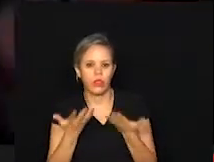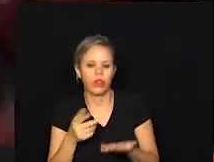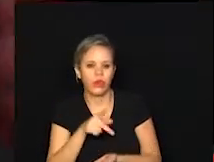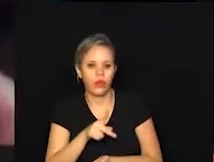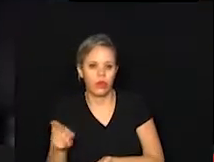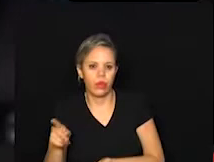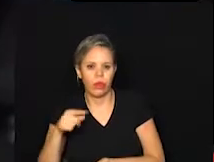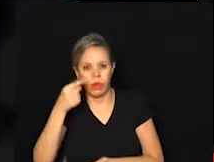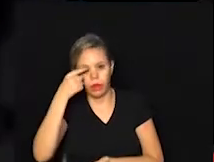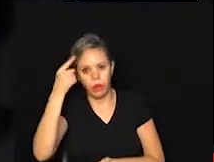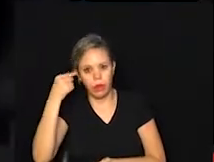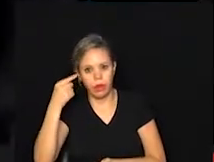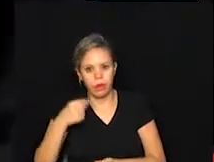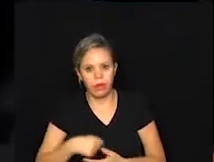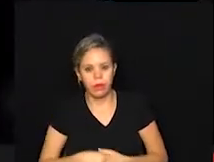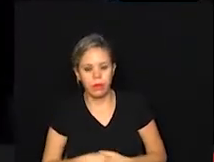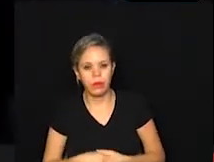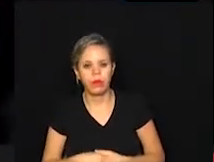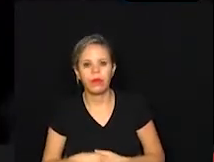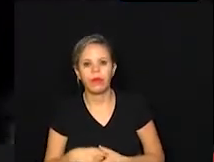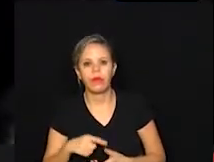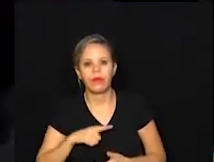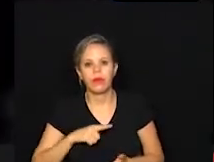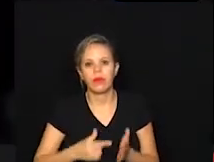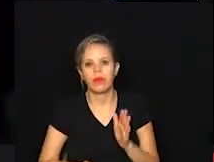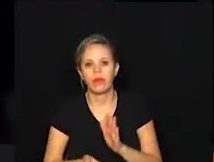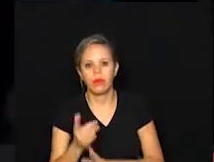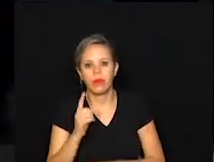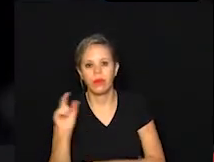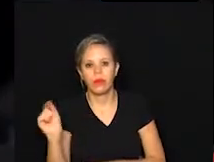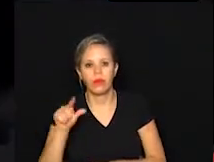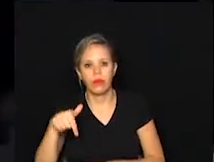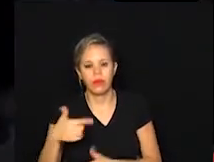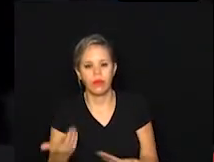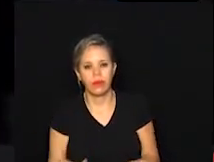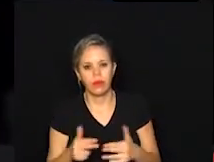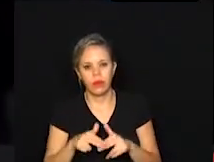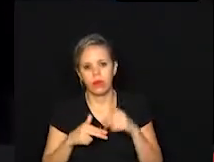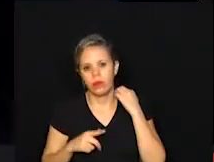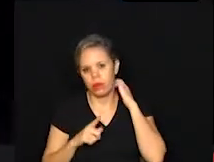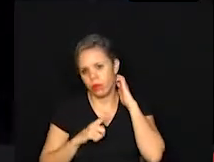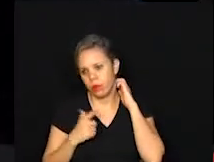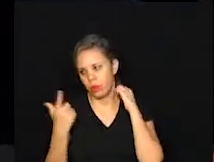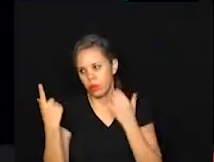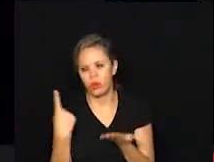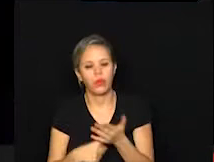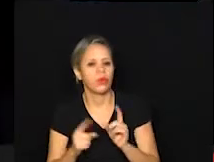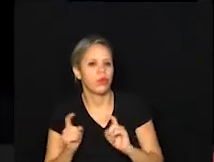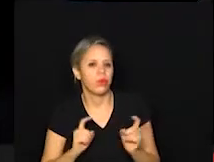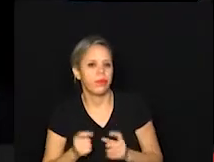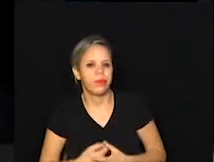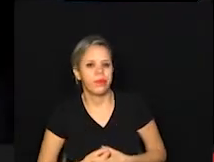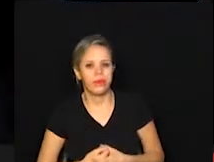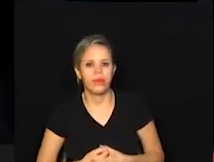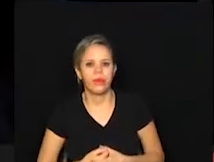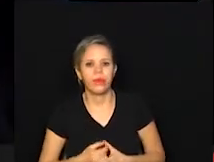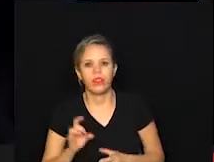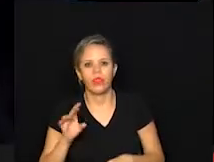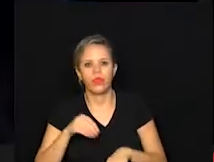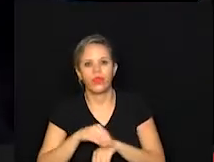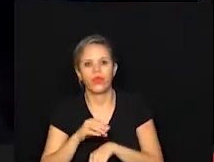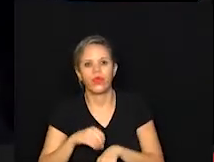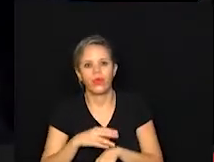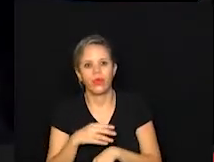presidenta Paola. Eu vou ter que me retirar logo mais, por conta que eu tenho uma outra reunião, mas eu só queria fazer